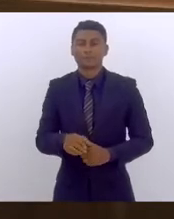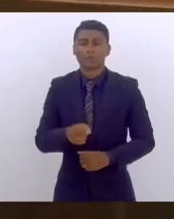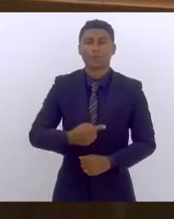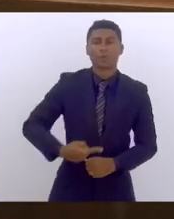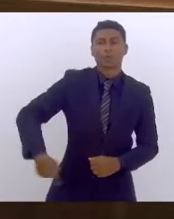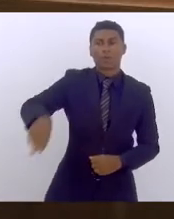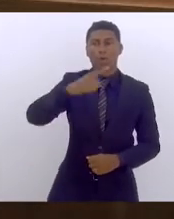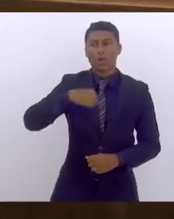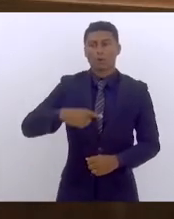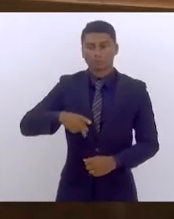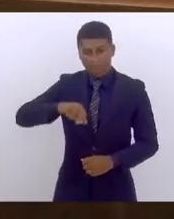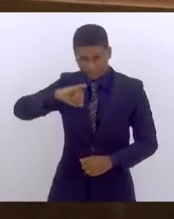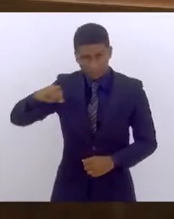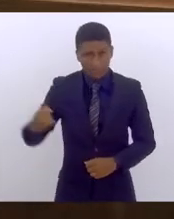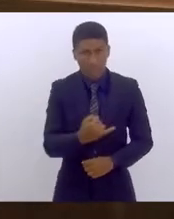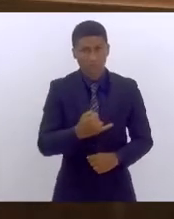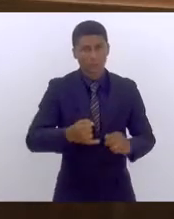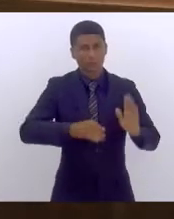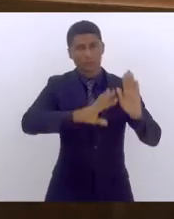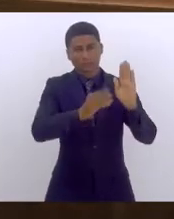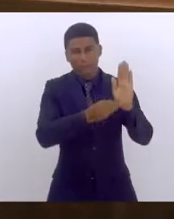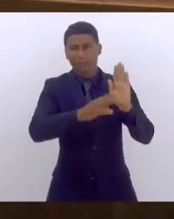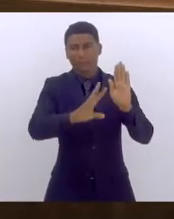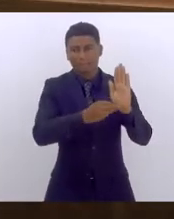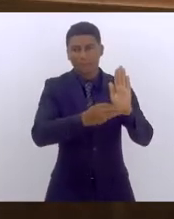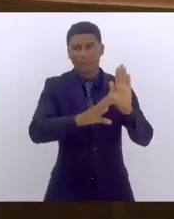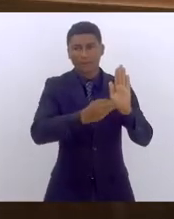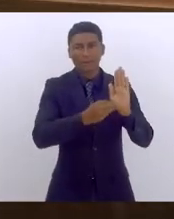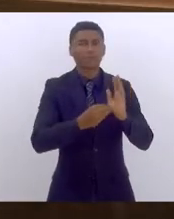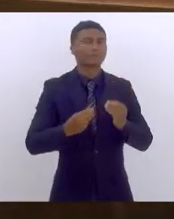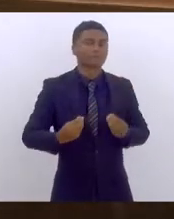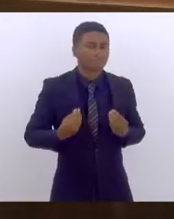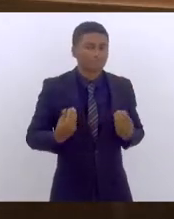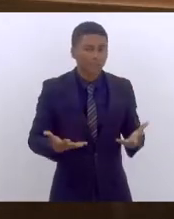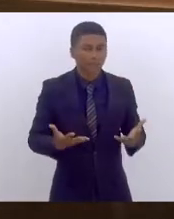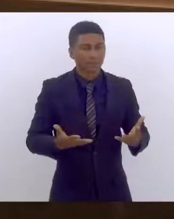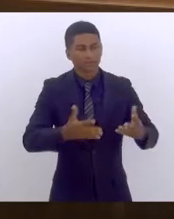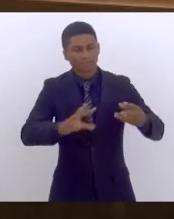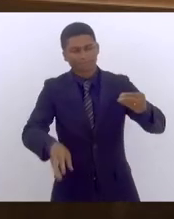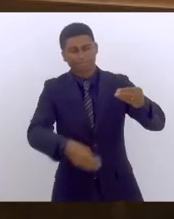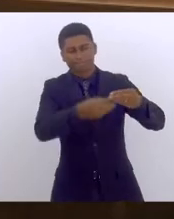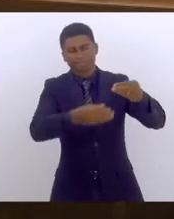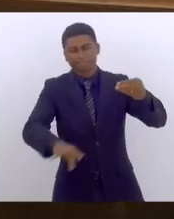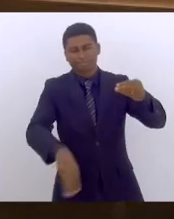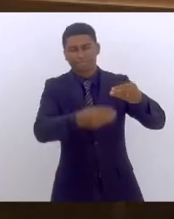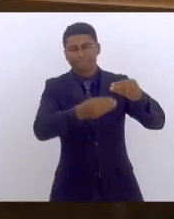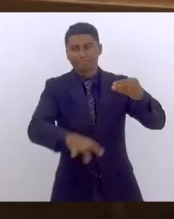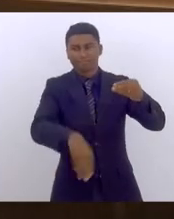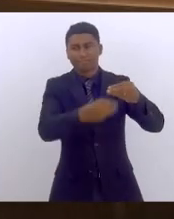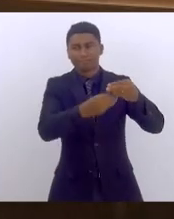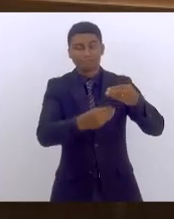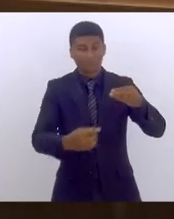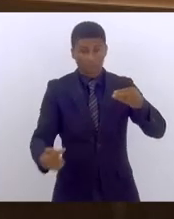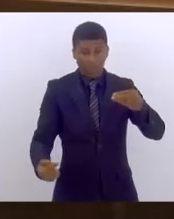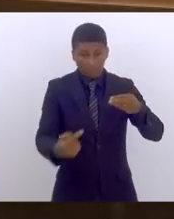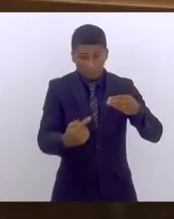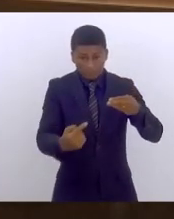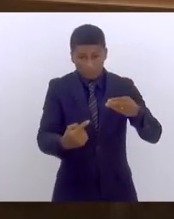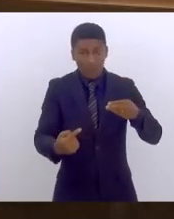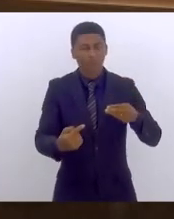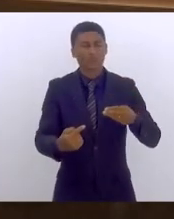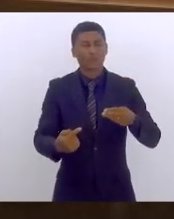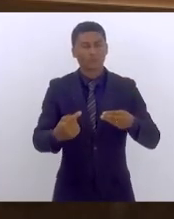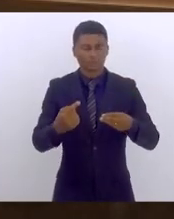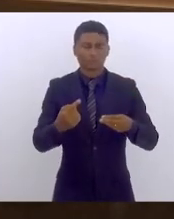para fazer emendas, Luiz Paulo, Mônica, para acrescentar entre os eventuais beneficiários dessa